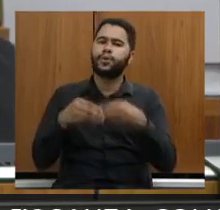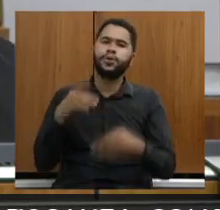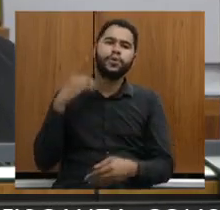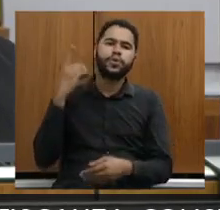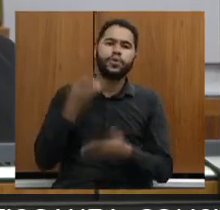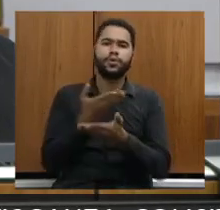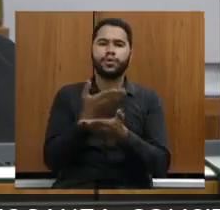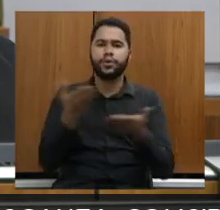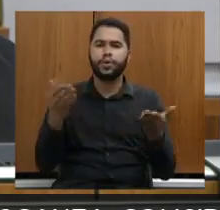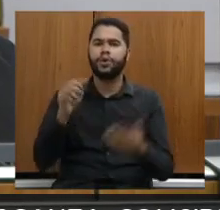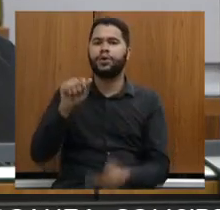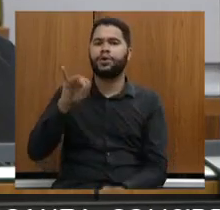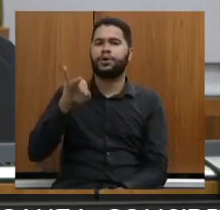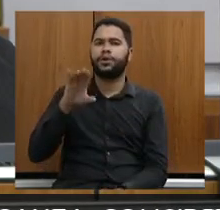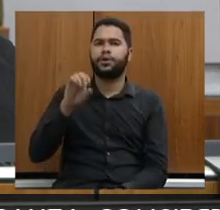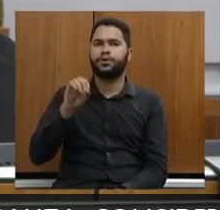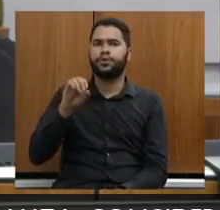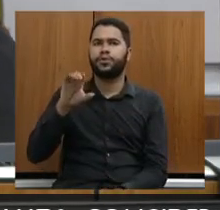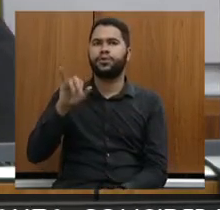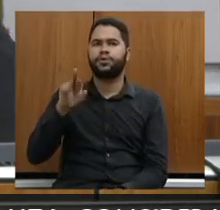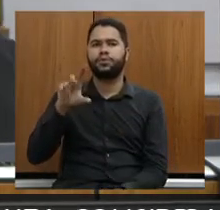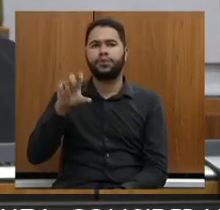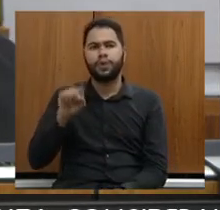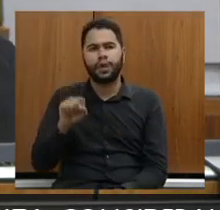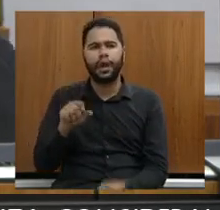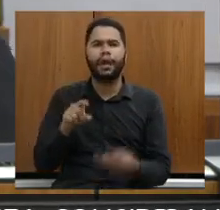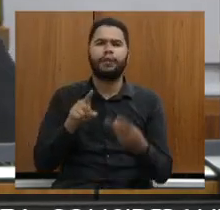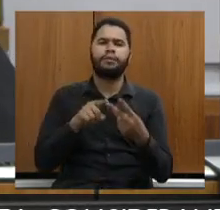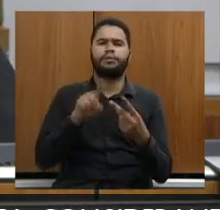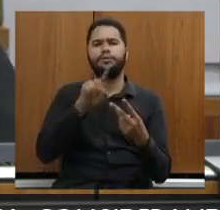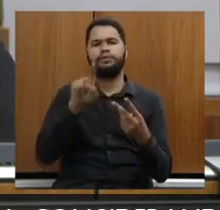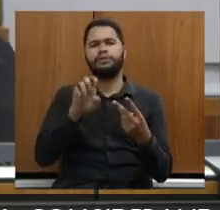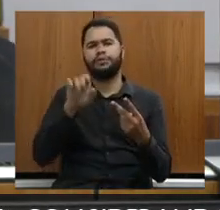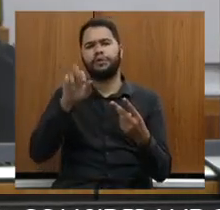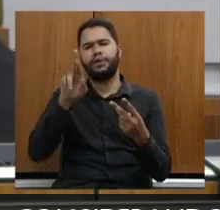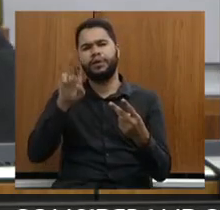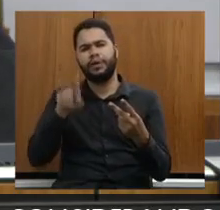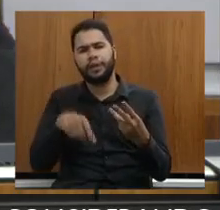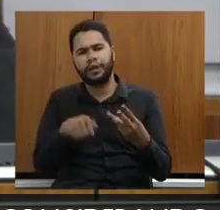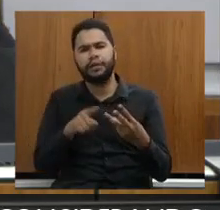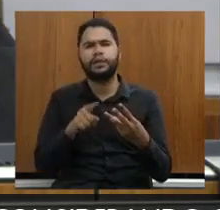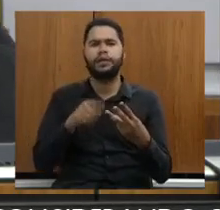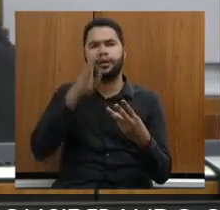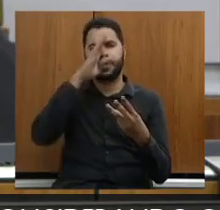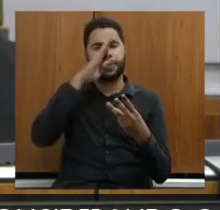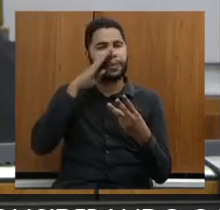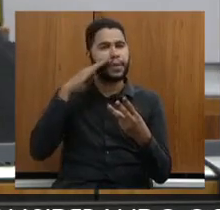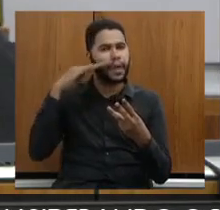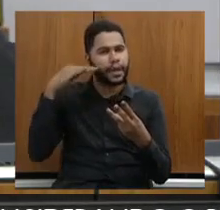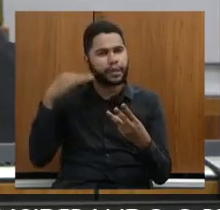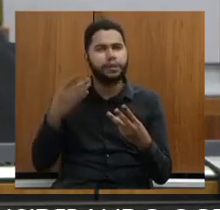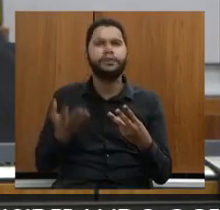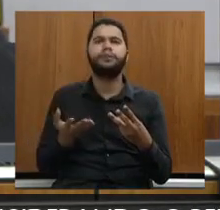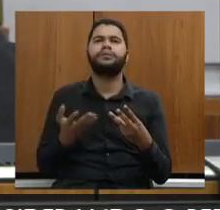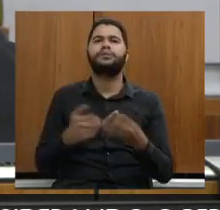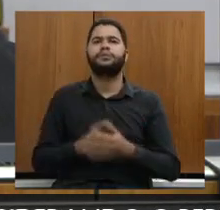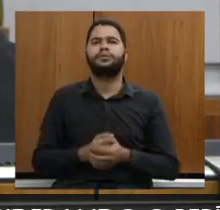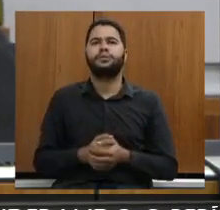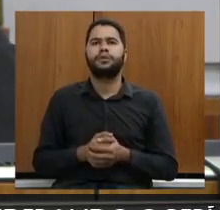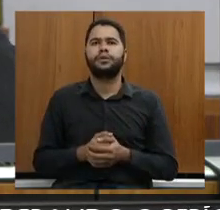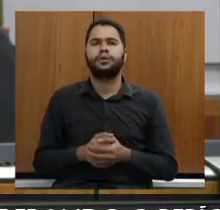deputados não tem um casar antes mas é Reis Beatriz Cerqueira nosso